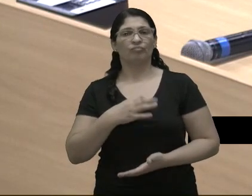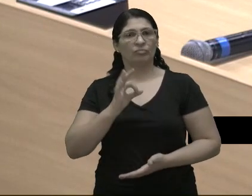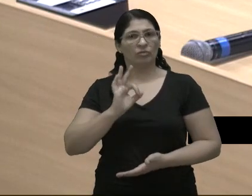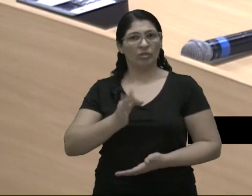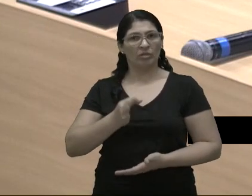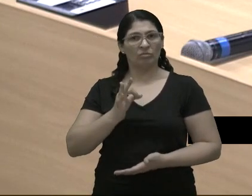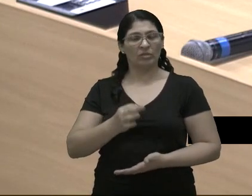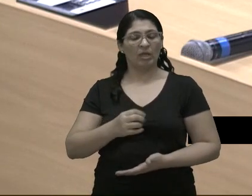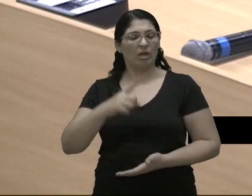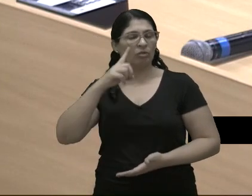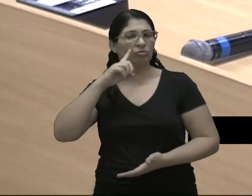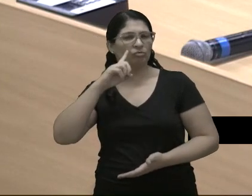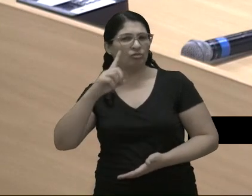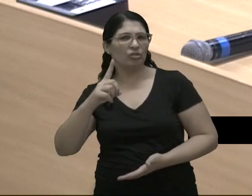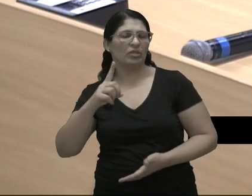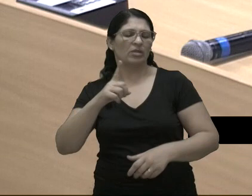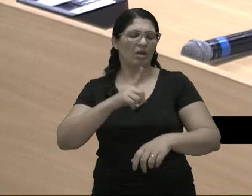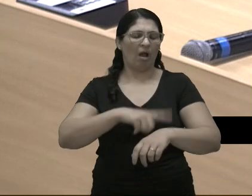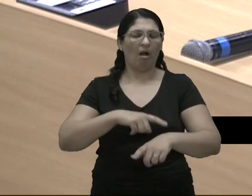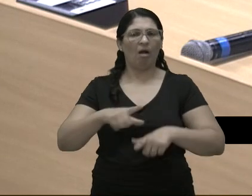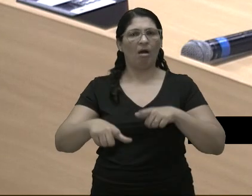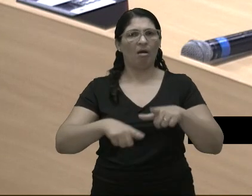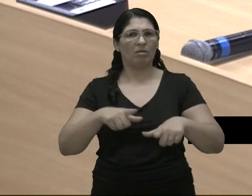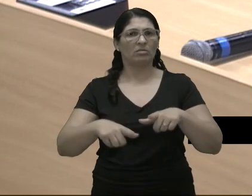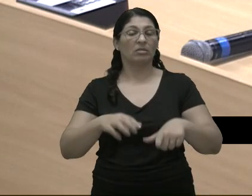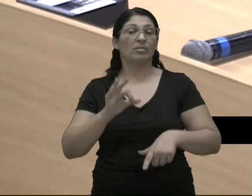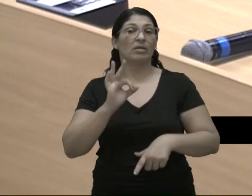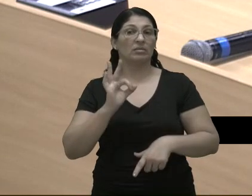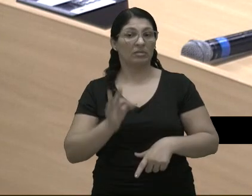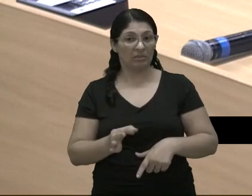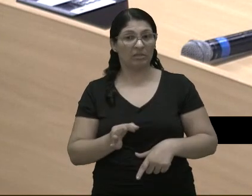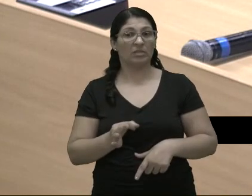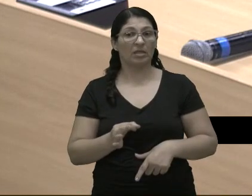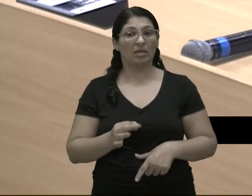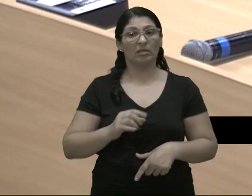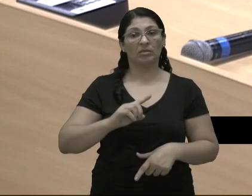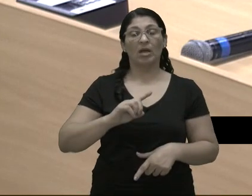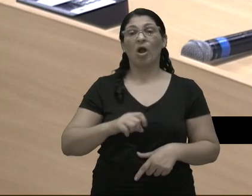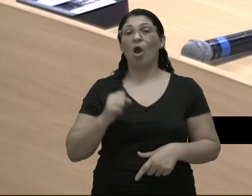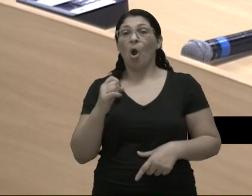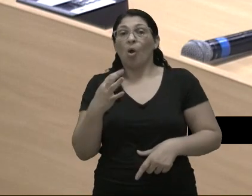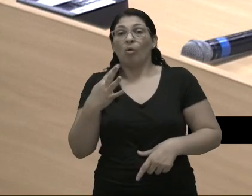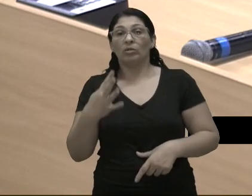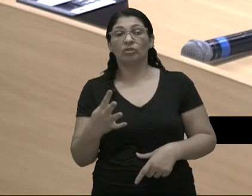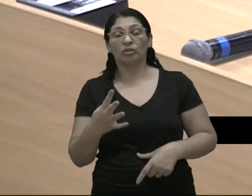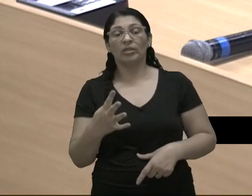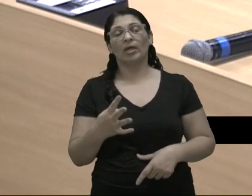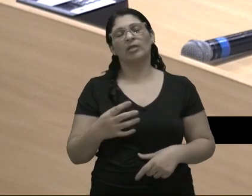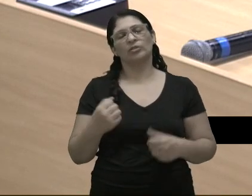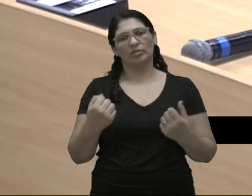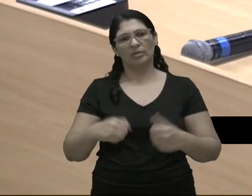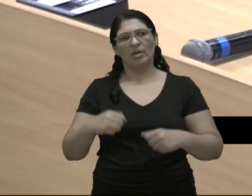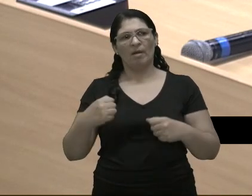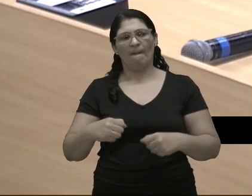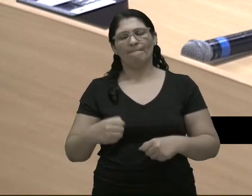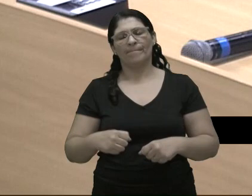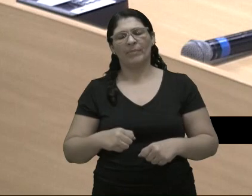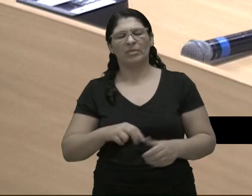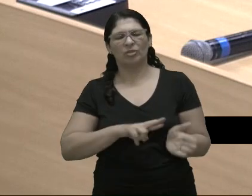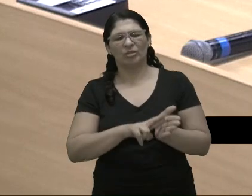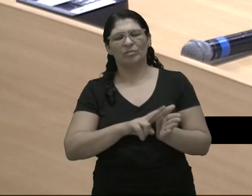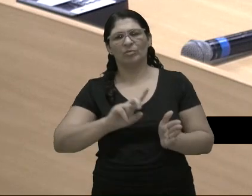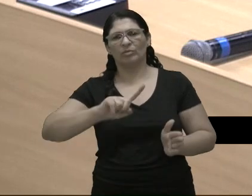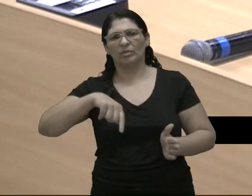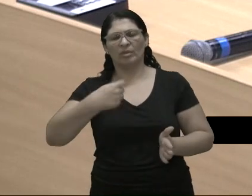Agora, o quantitativo, formalizando para a gente passa para o senhor o quantitativo certinho. Porque, mais uma vez, se eu falar para você